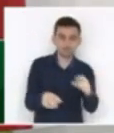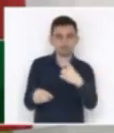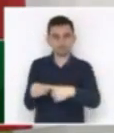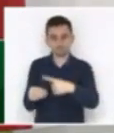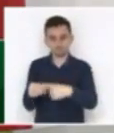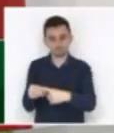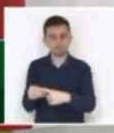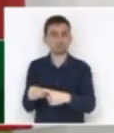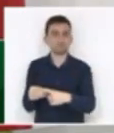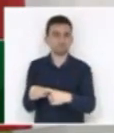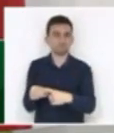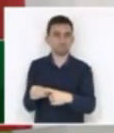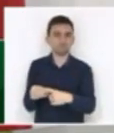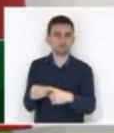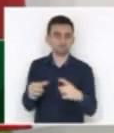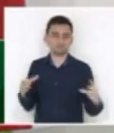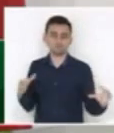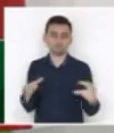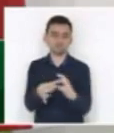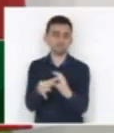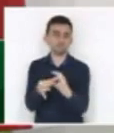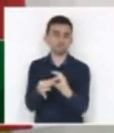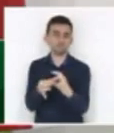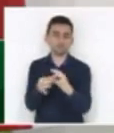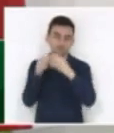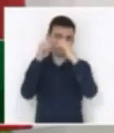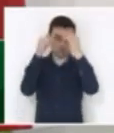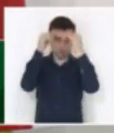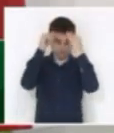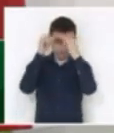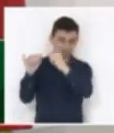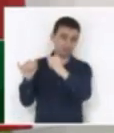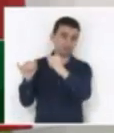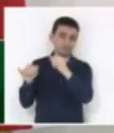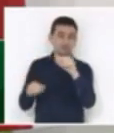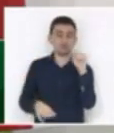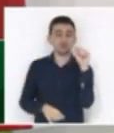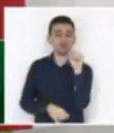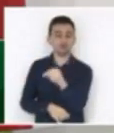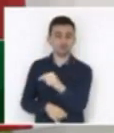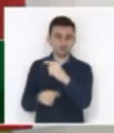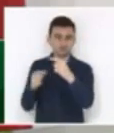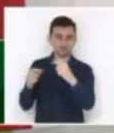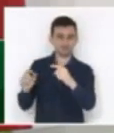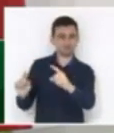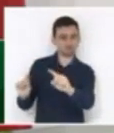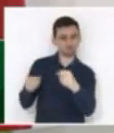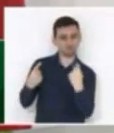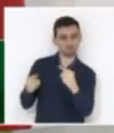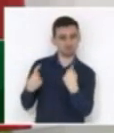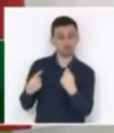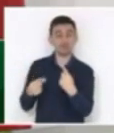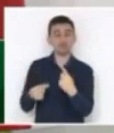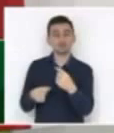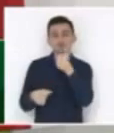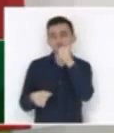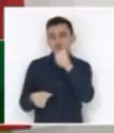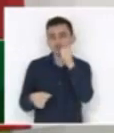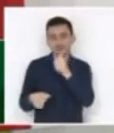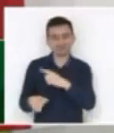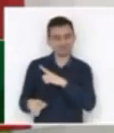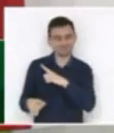cruzada contra a violência em que mulheres da cidade e da roça